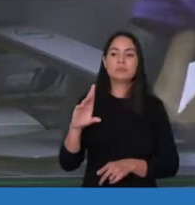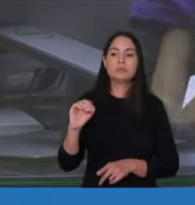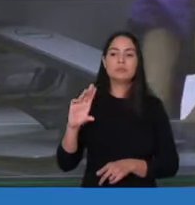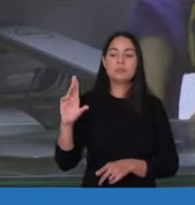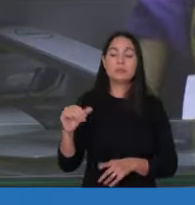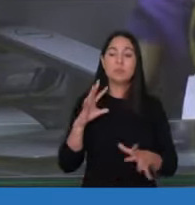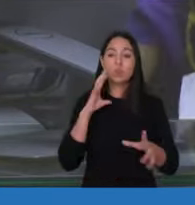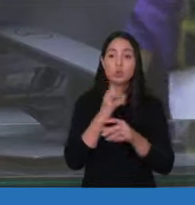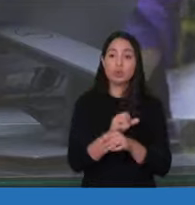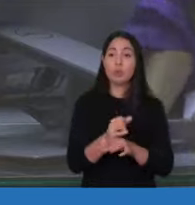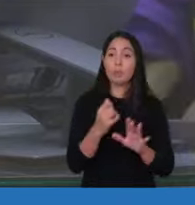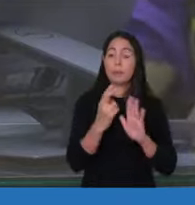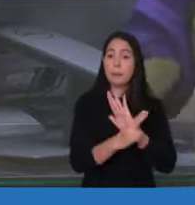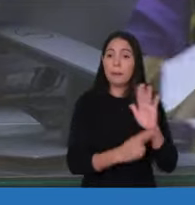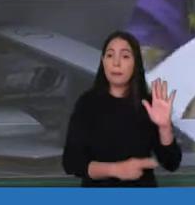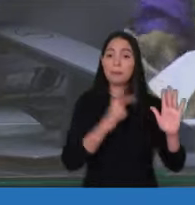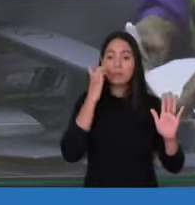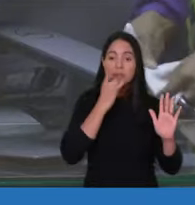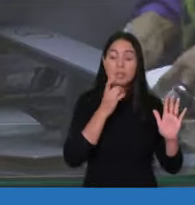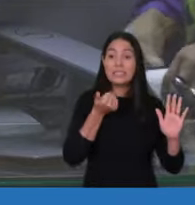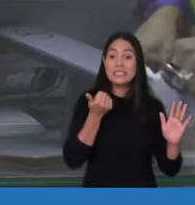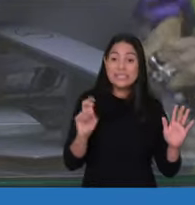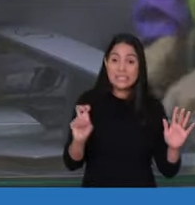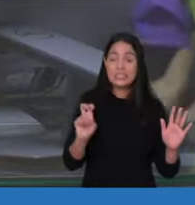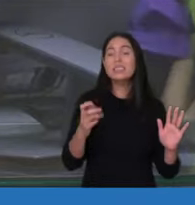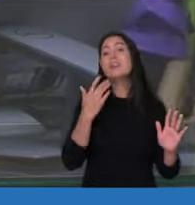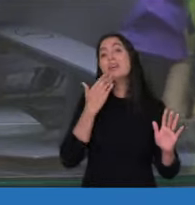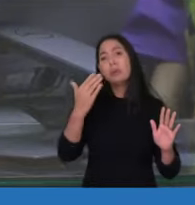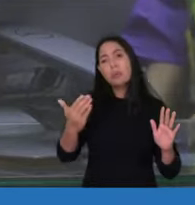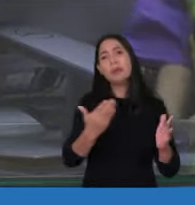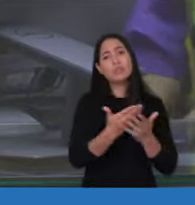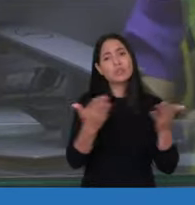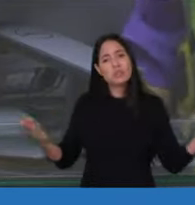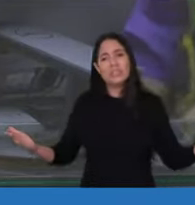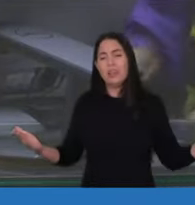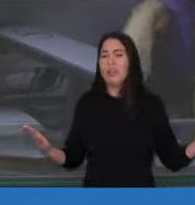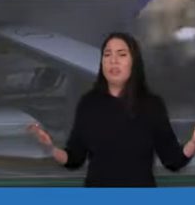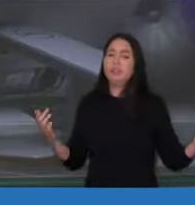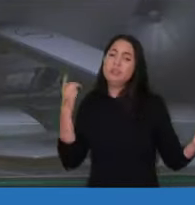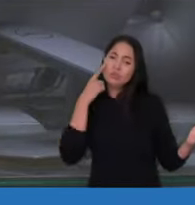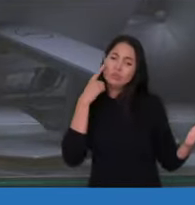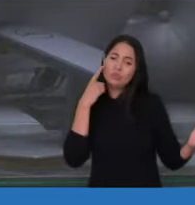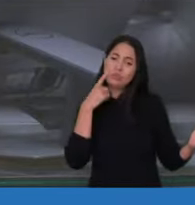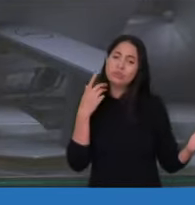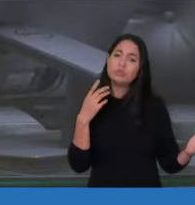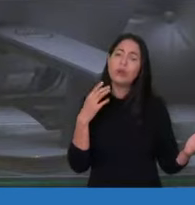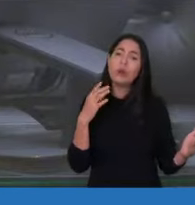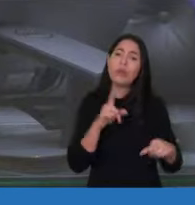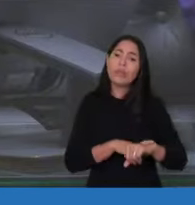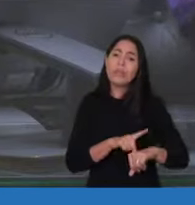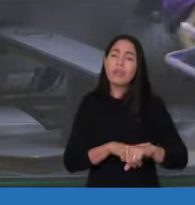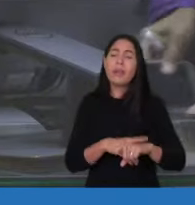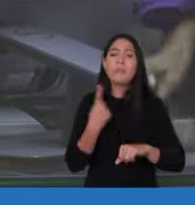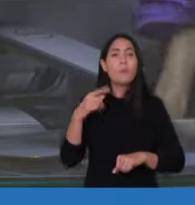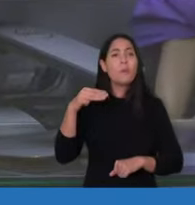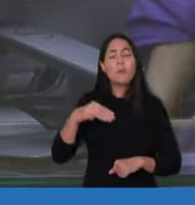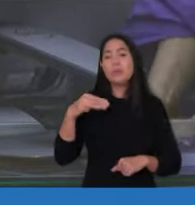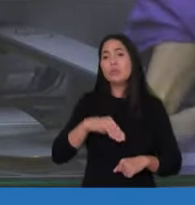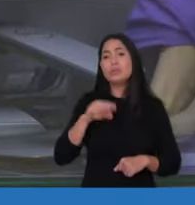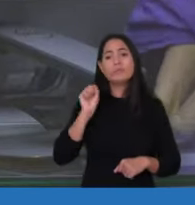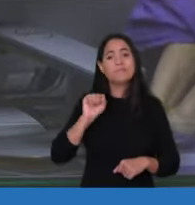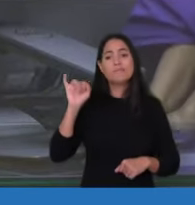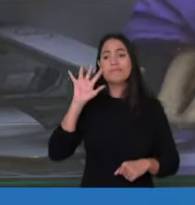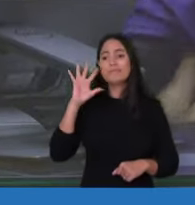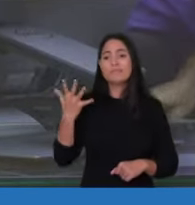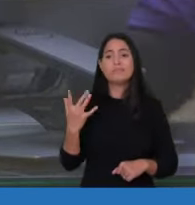15 inscritos nesta ordem. Peço encarecidamente que falem por 1 minuto, porque senão, a cada